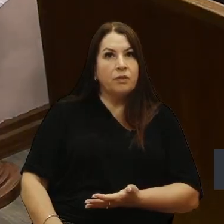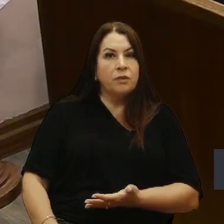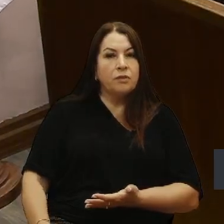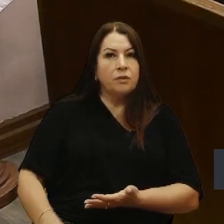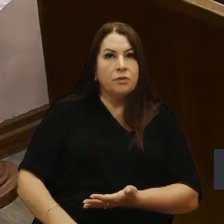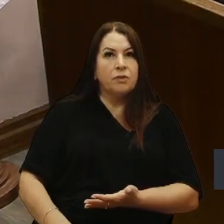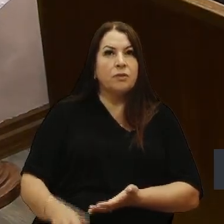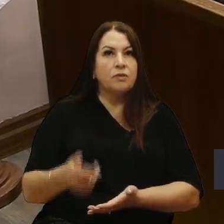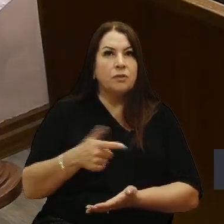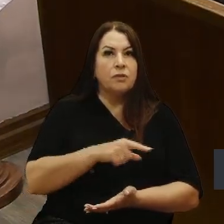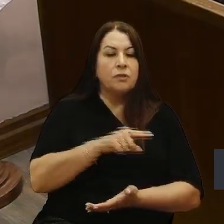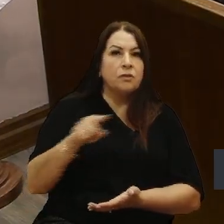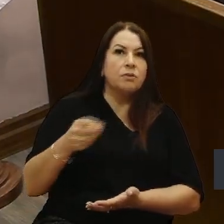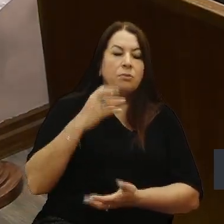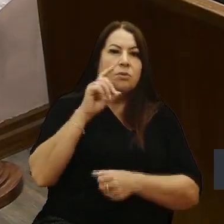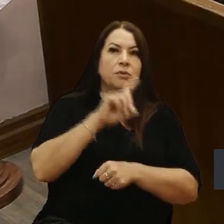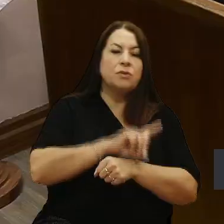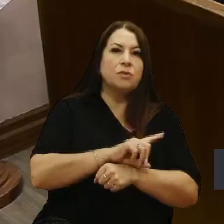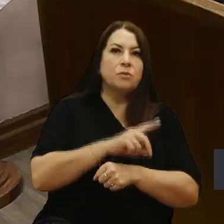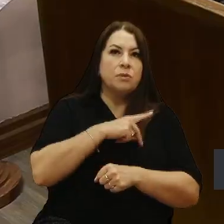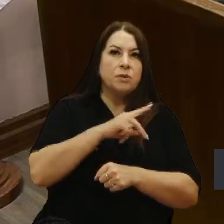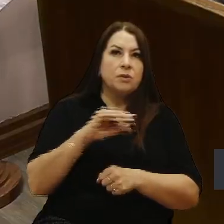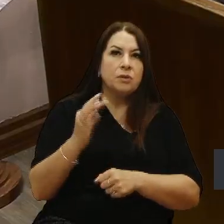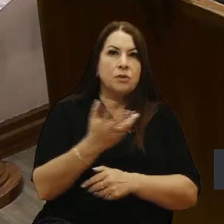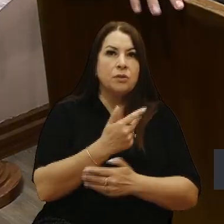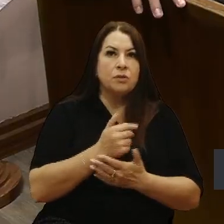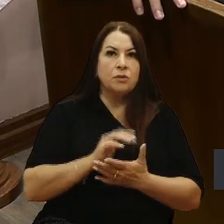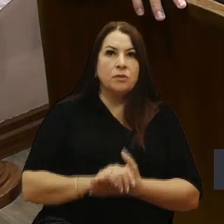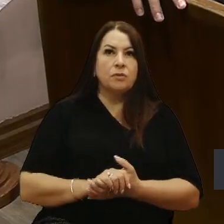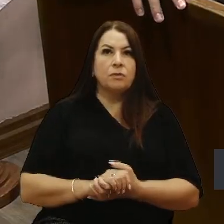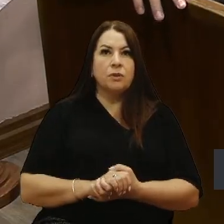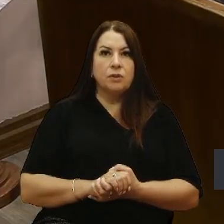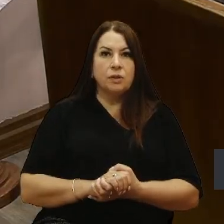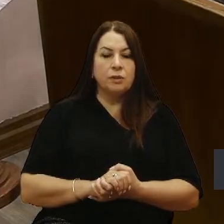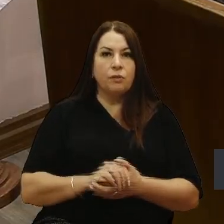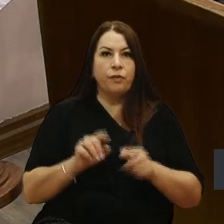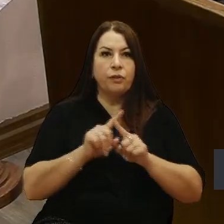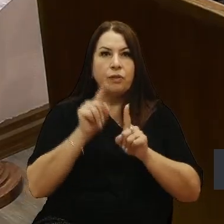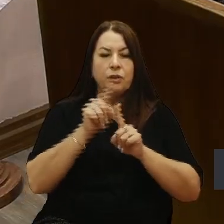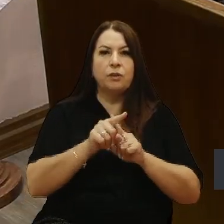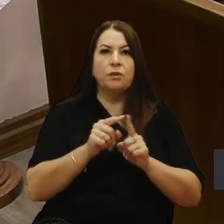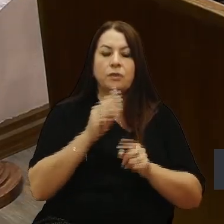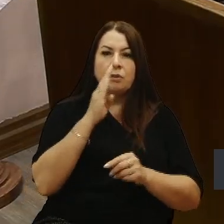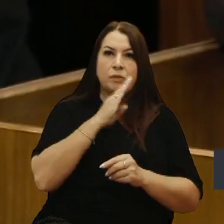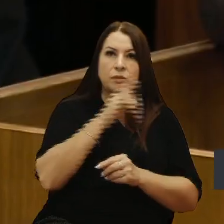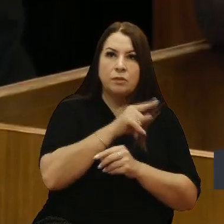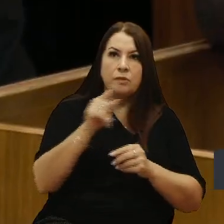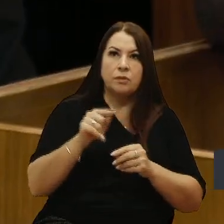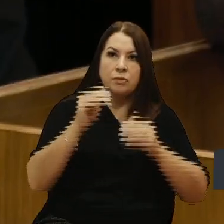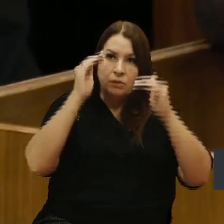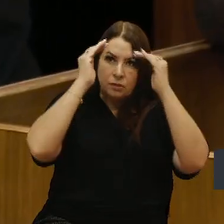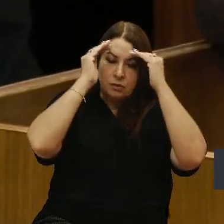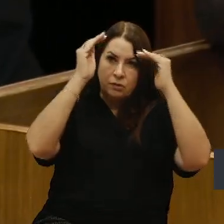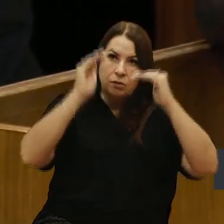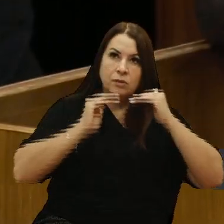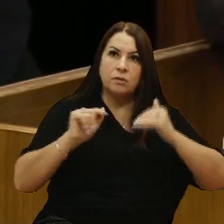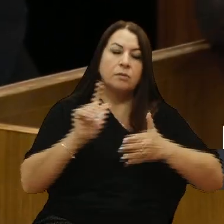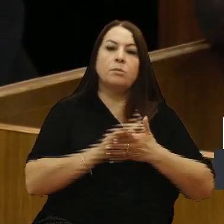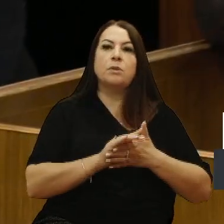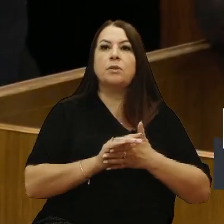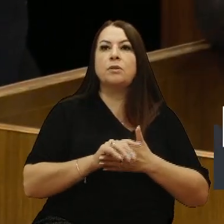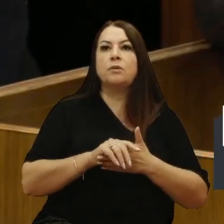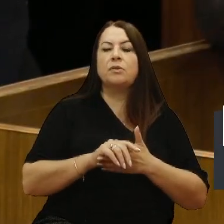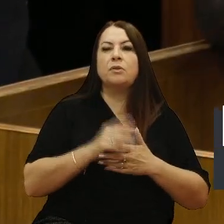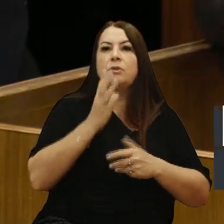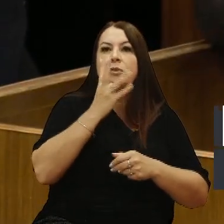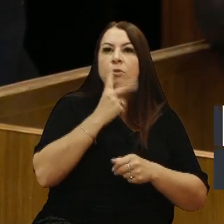Mais uma vez, bom dia, presidente, bom dia a todos. Vou ser bem rápido aqui por respeito à demora que a gente